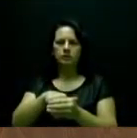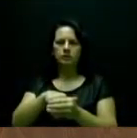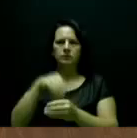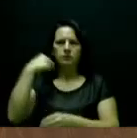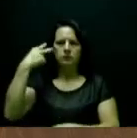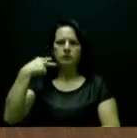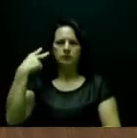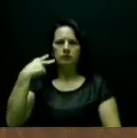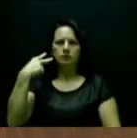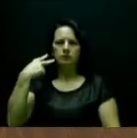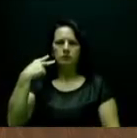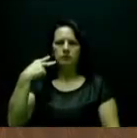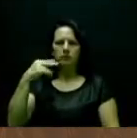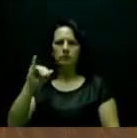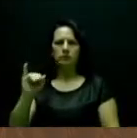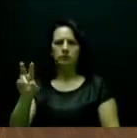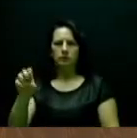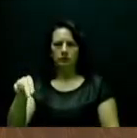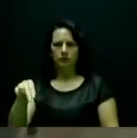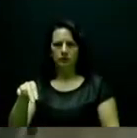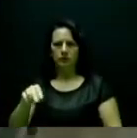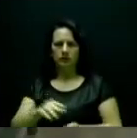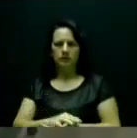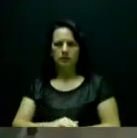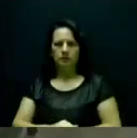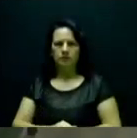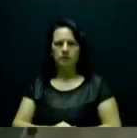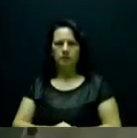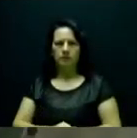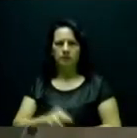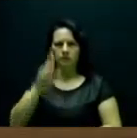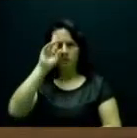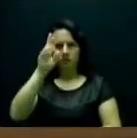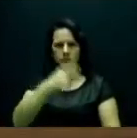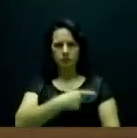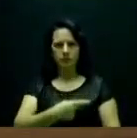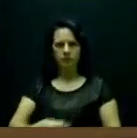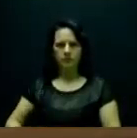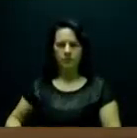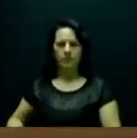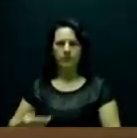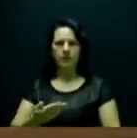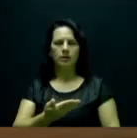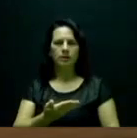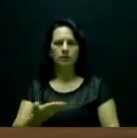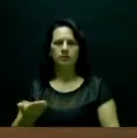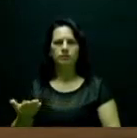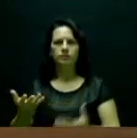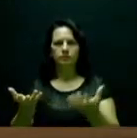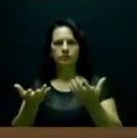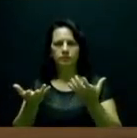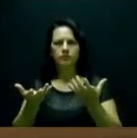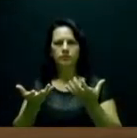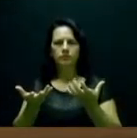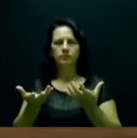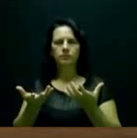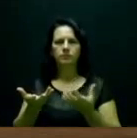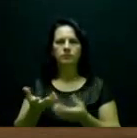A palavra, vereador Ivan Deobrando. Senhor presidente, nobres vereadores, quero aqui, neste